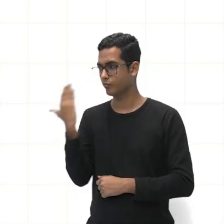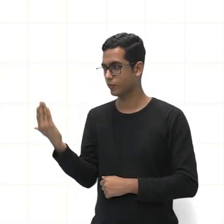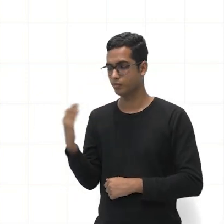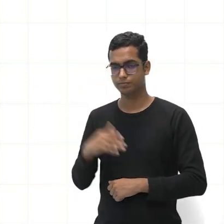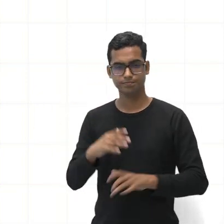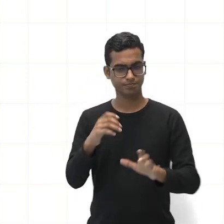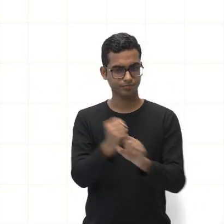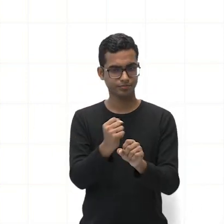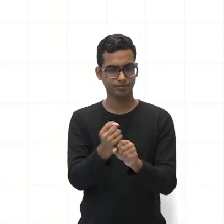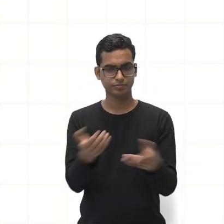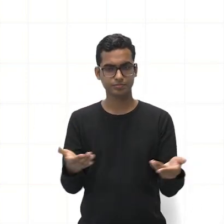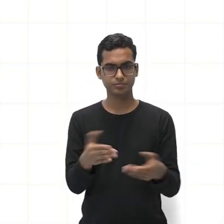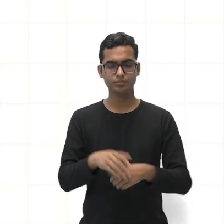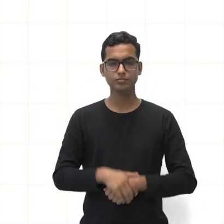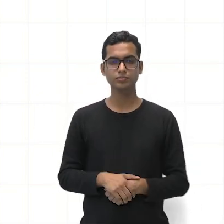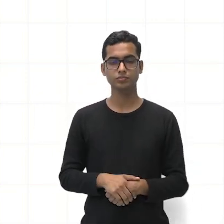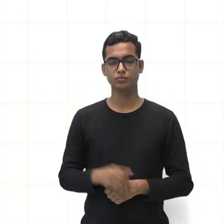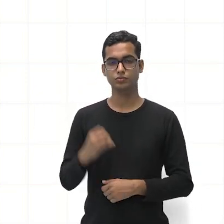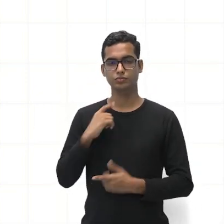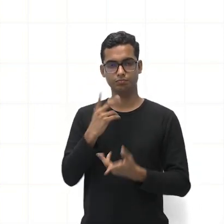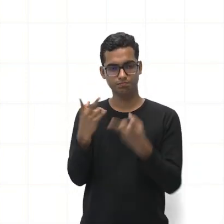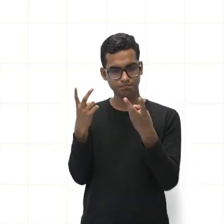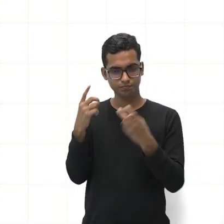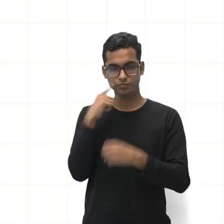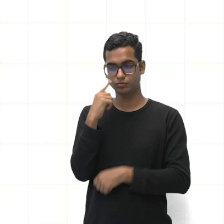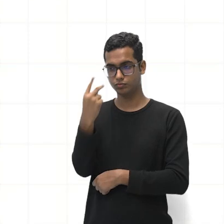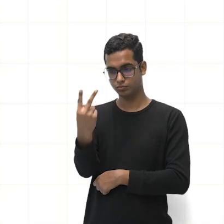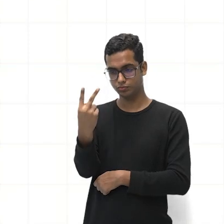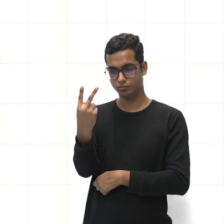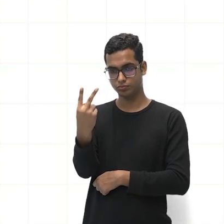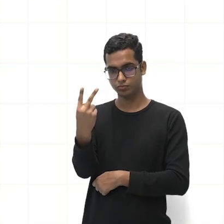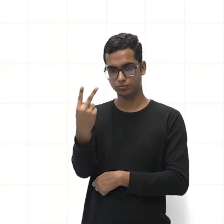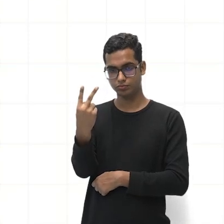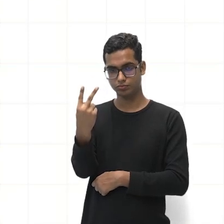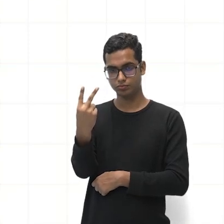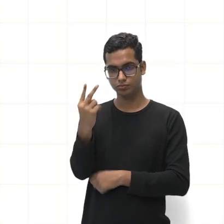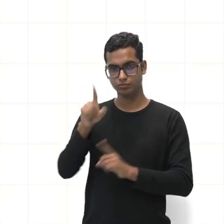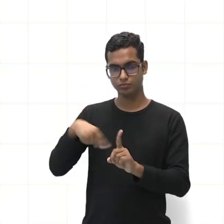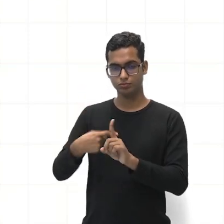Somando aqui, né? 2 mais 0, 2.